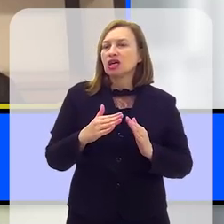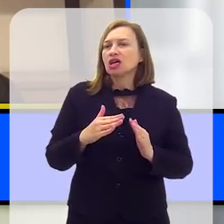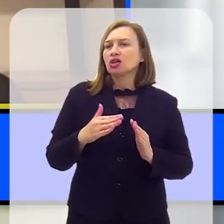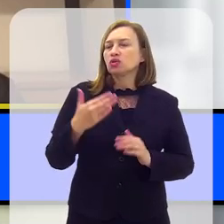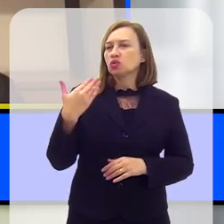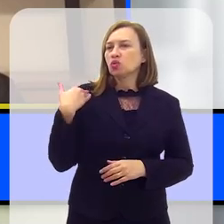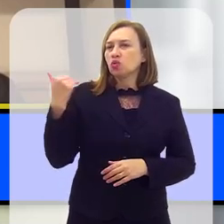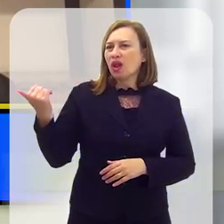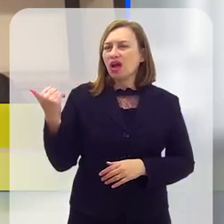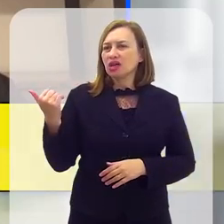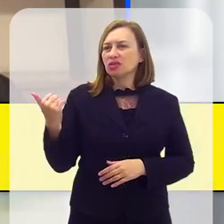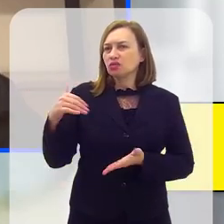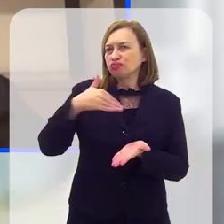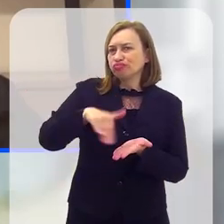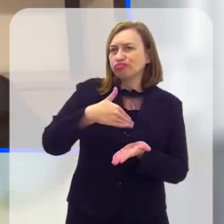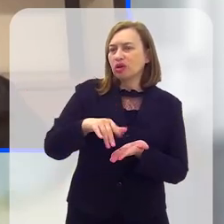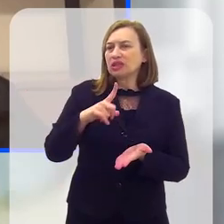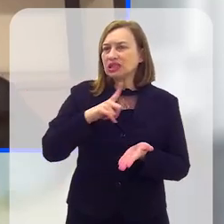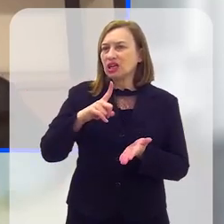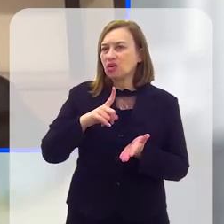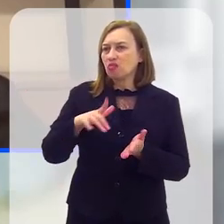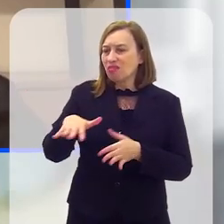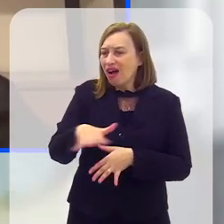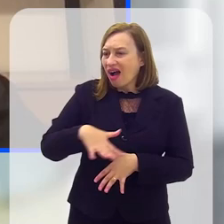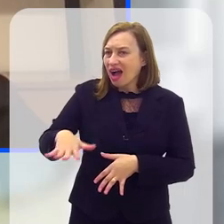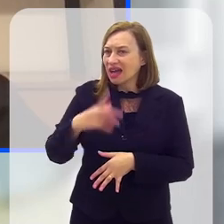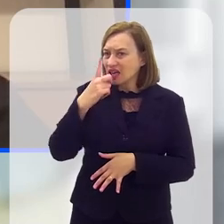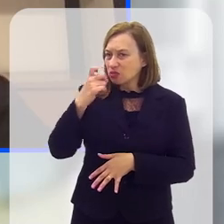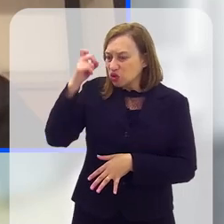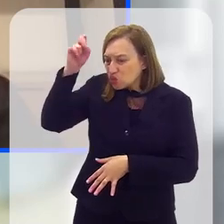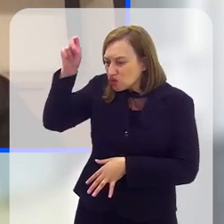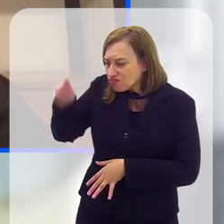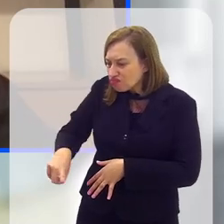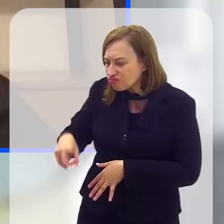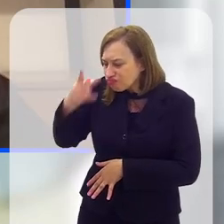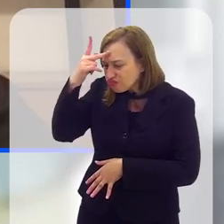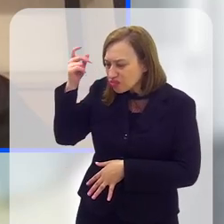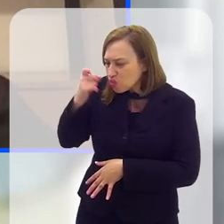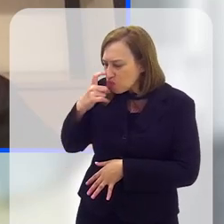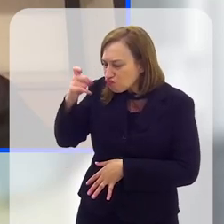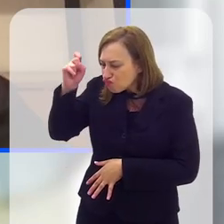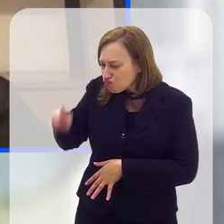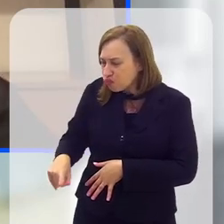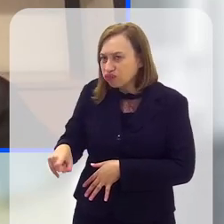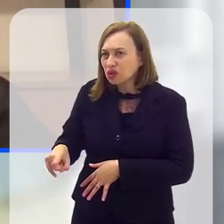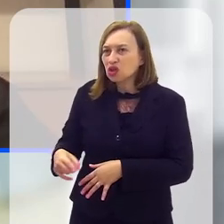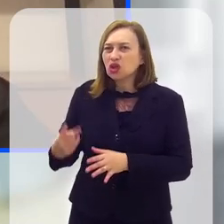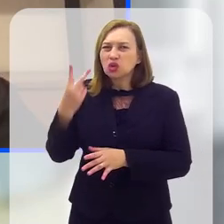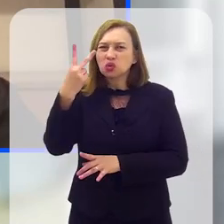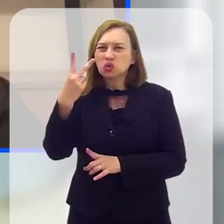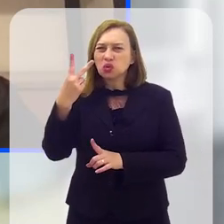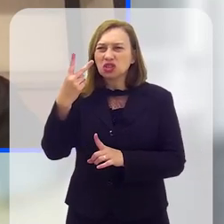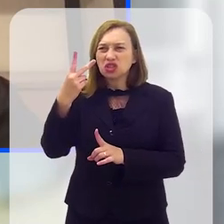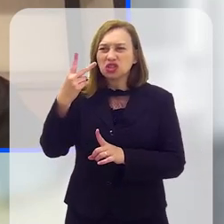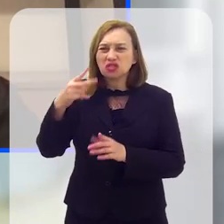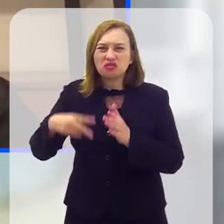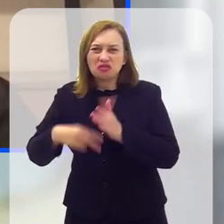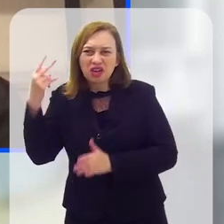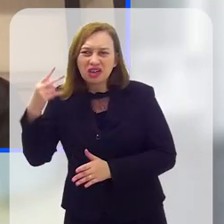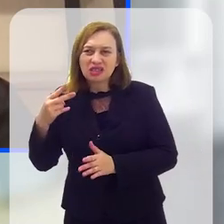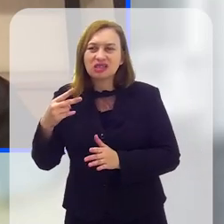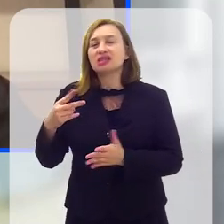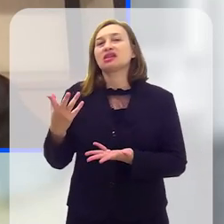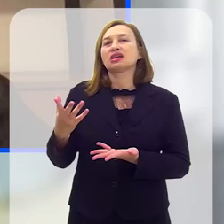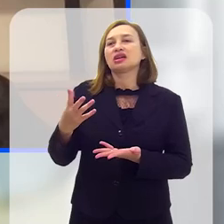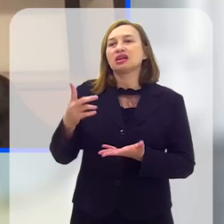do nosso escritório tem uma área que é a área que o pessoal desce com lixo e joga ali. E a cada 2 vezes na semana, uma vez na